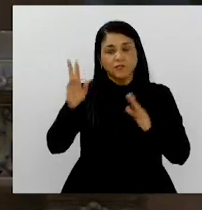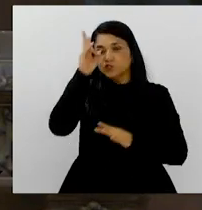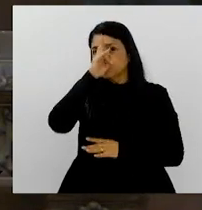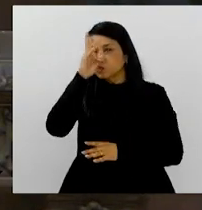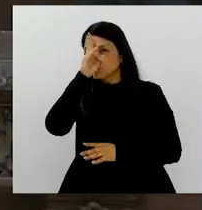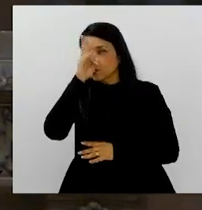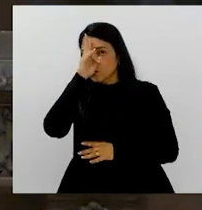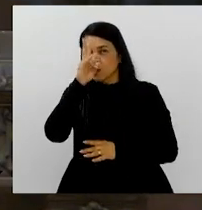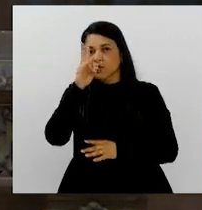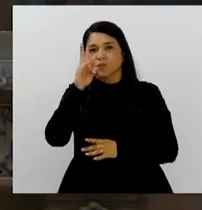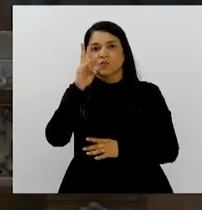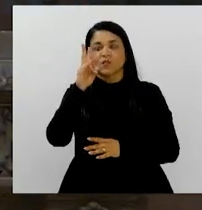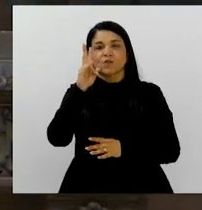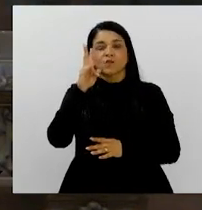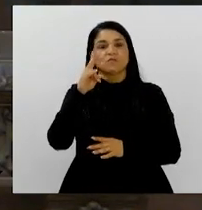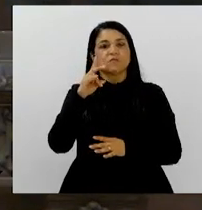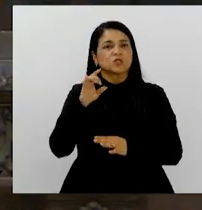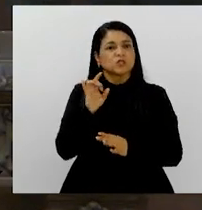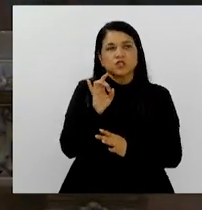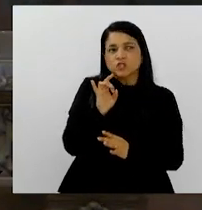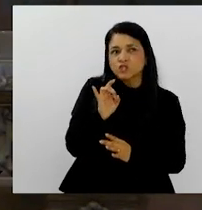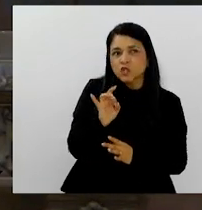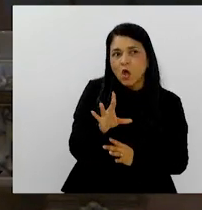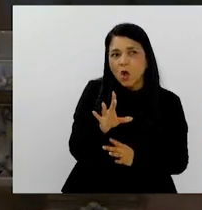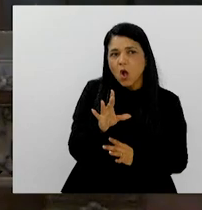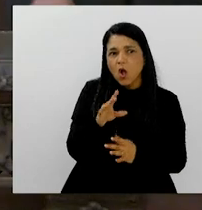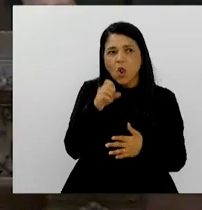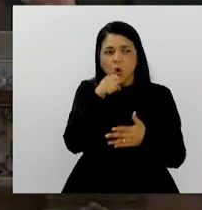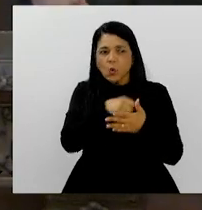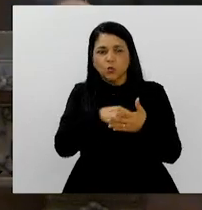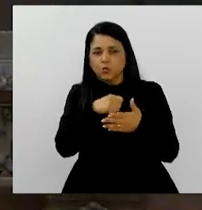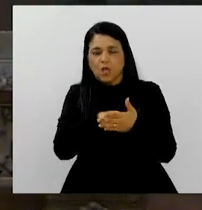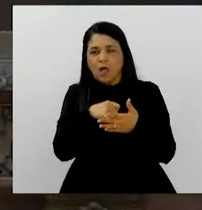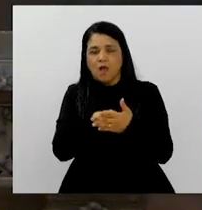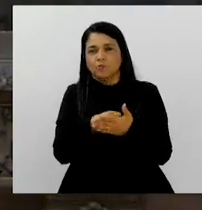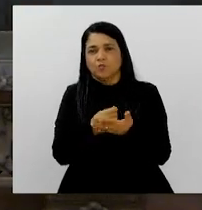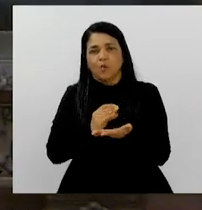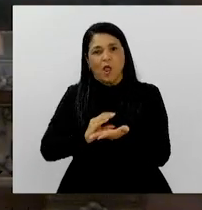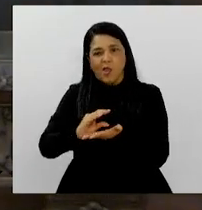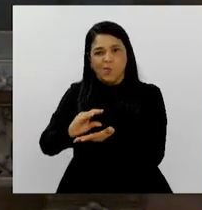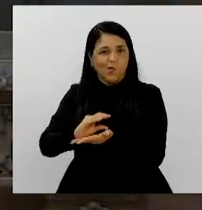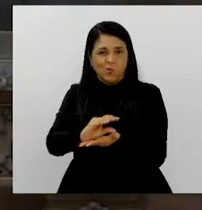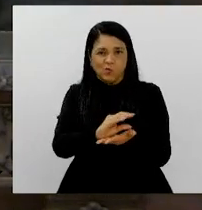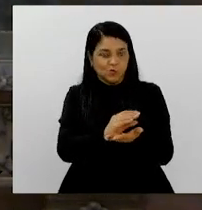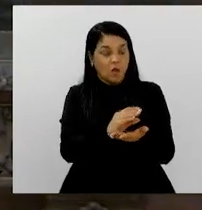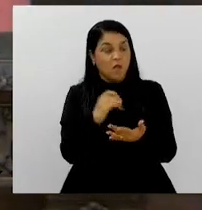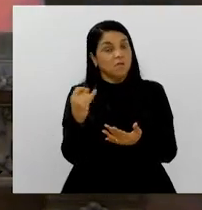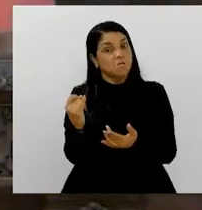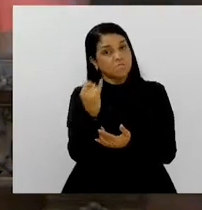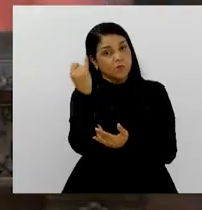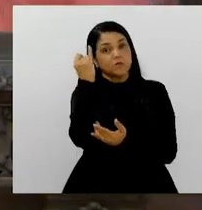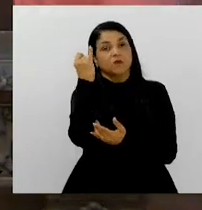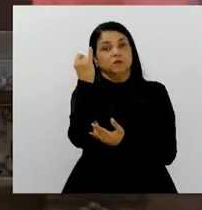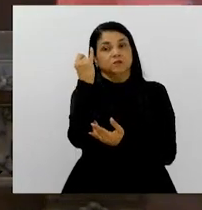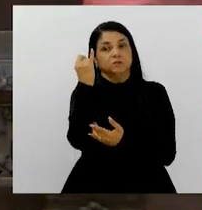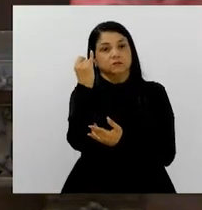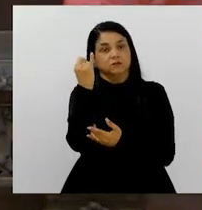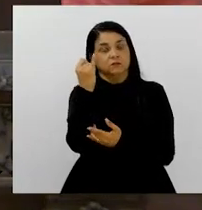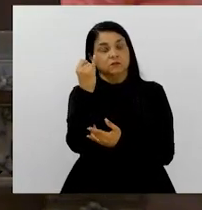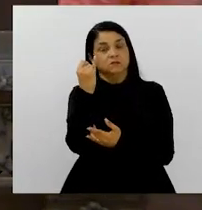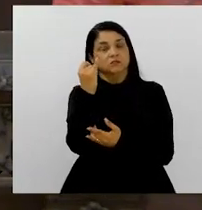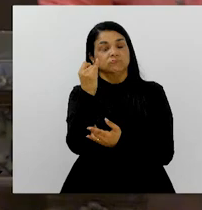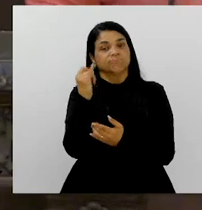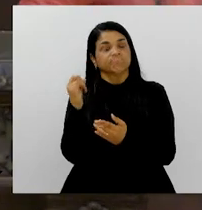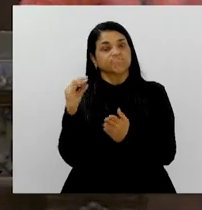não basta simplesmente a gente lutar pelos recursos. É muito importante que a gente